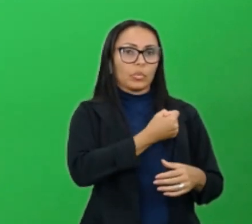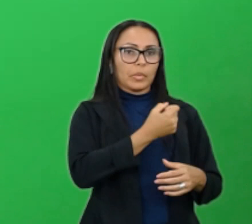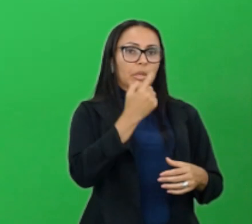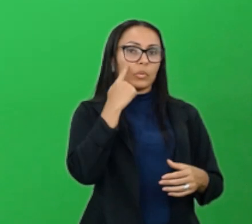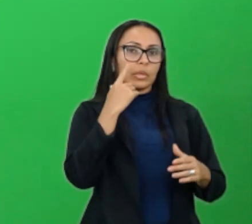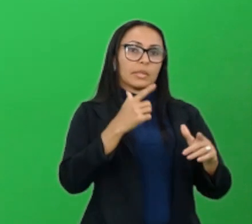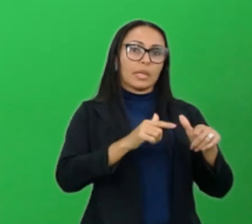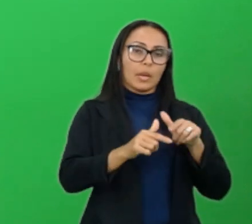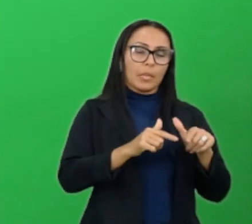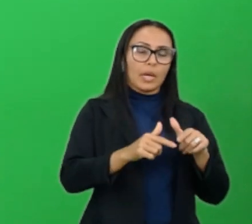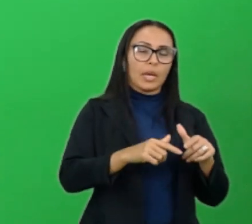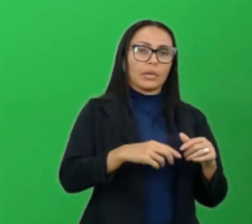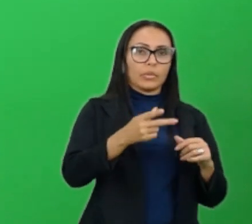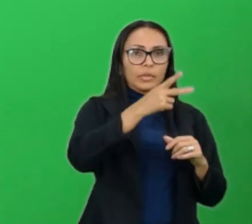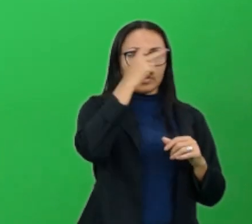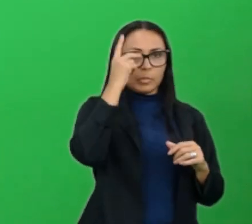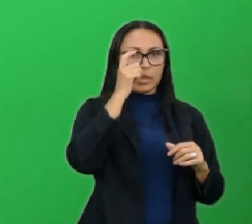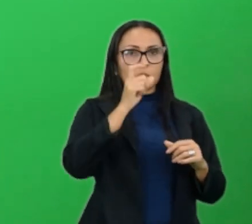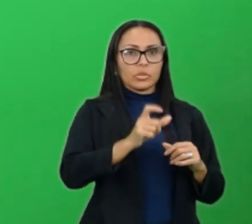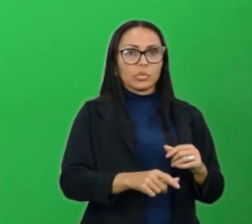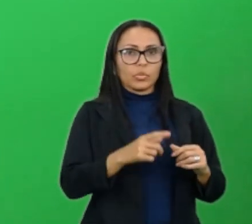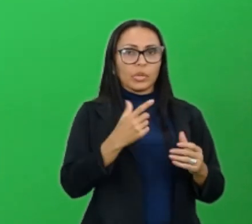pessoas empregadas em empresas inovadoras,